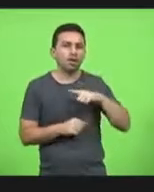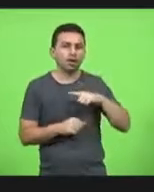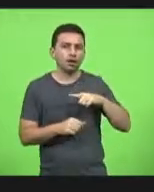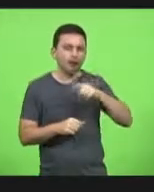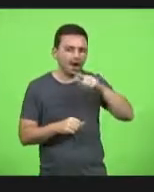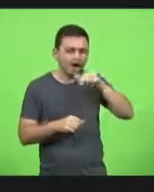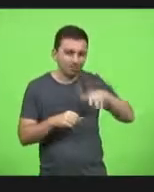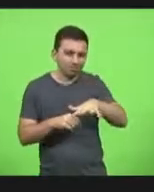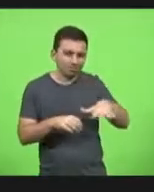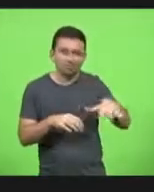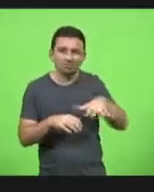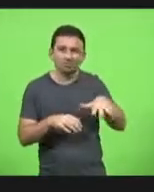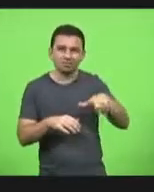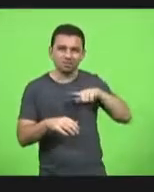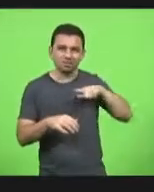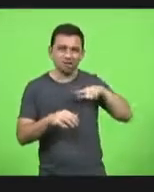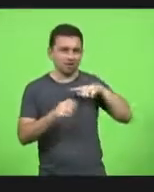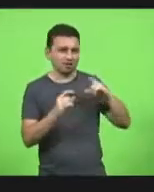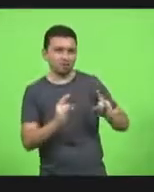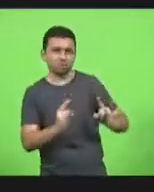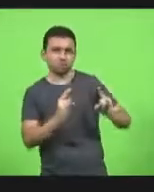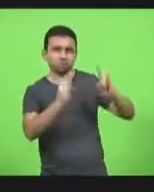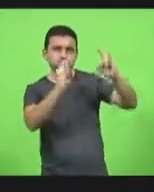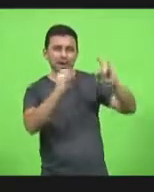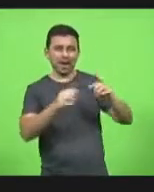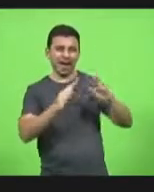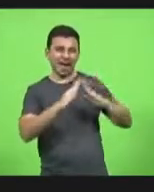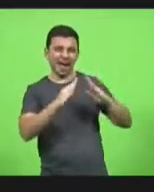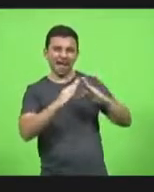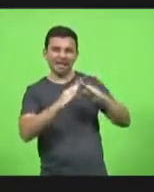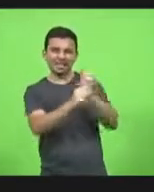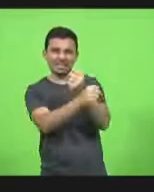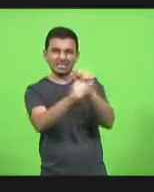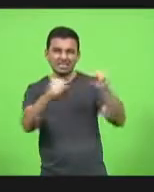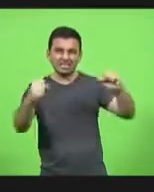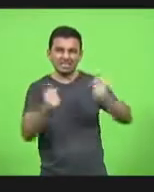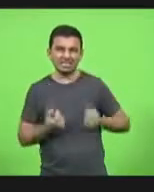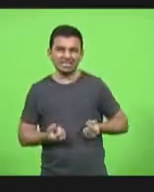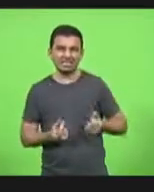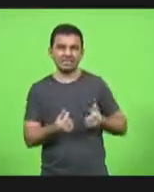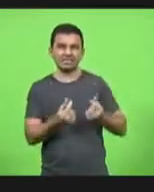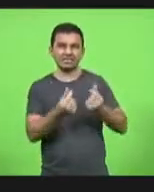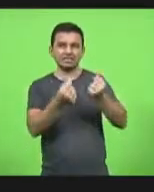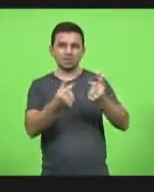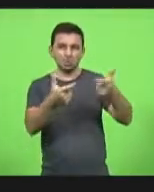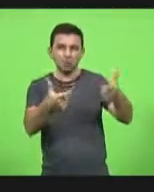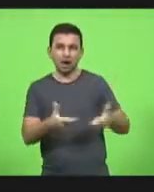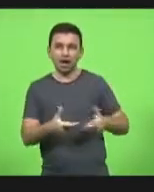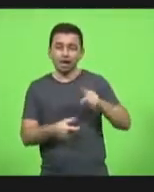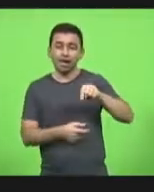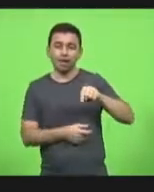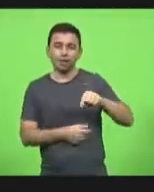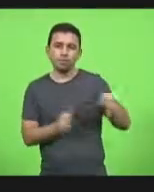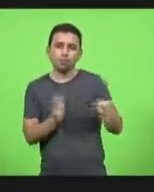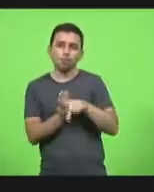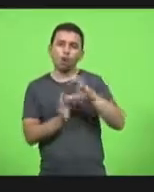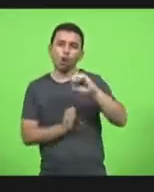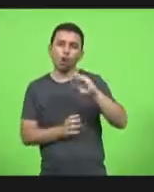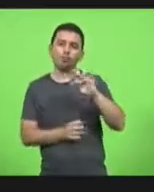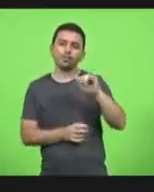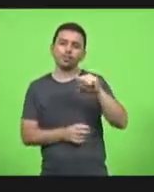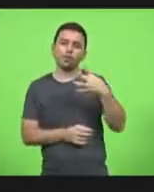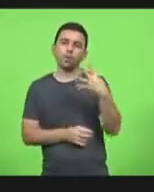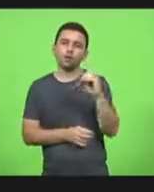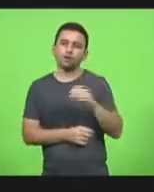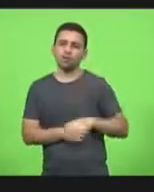outras edificações e mansão de gente rico aqui em Joinville aqui, estão em cota 40? Por que não manda trator lá tirar